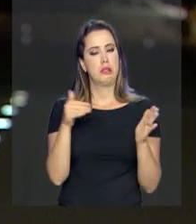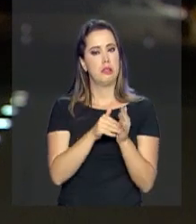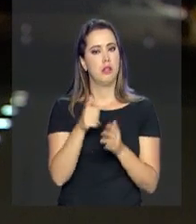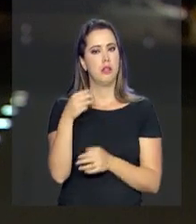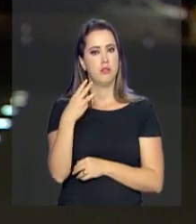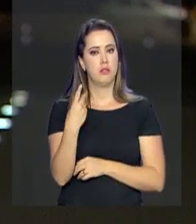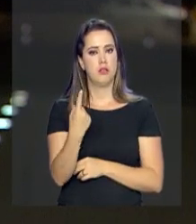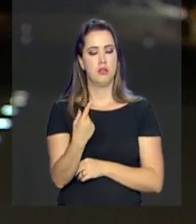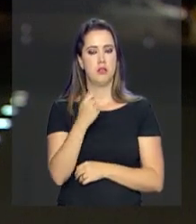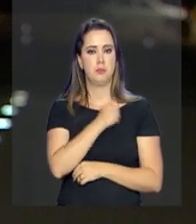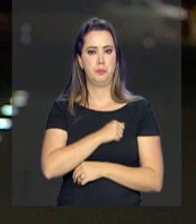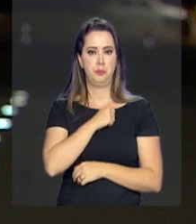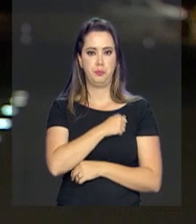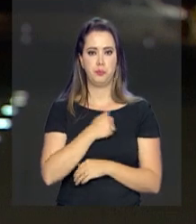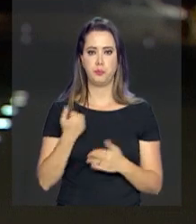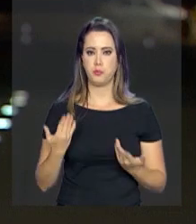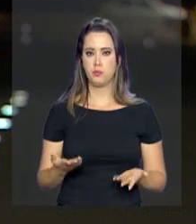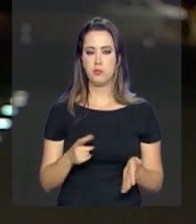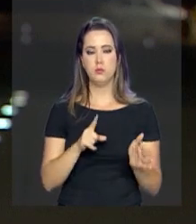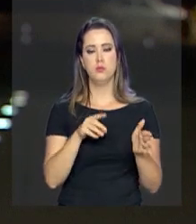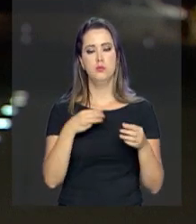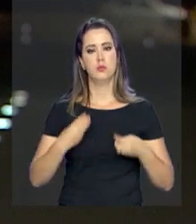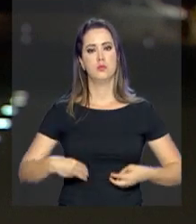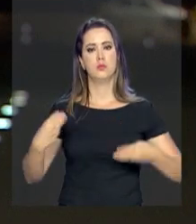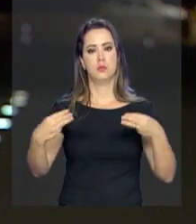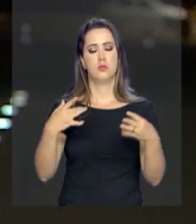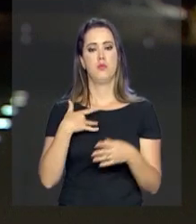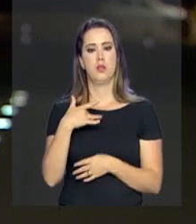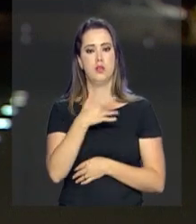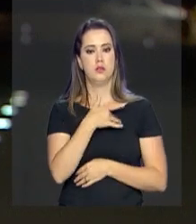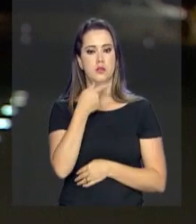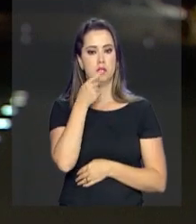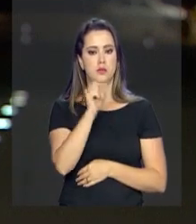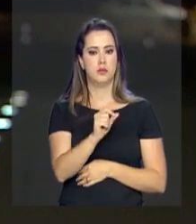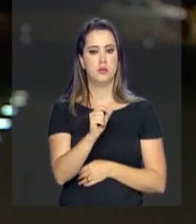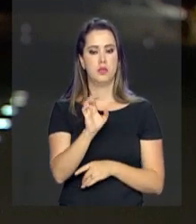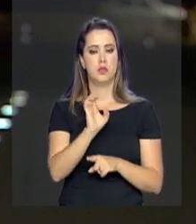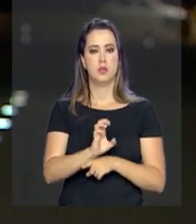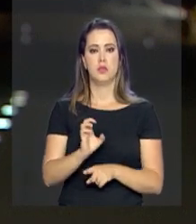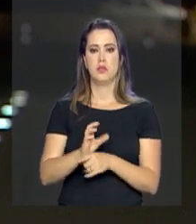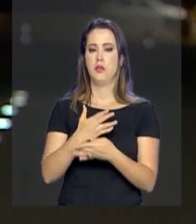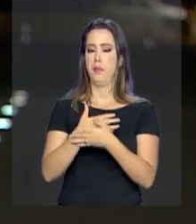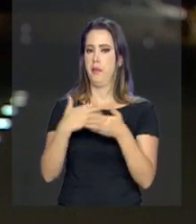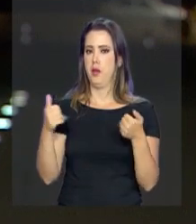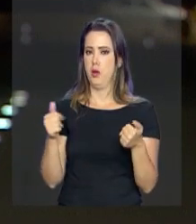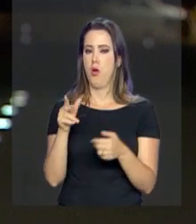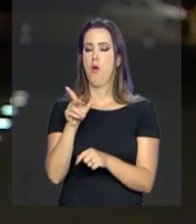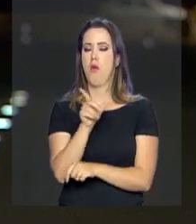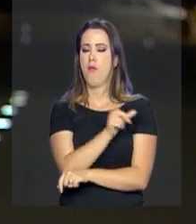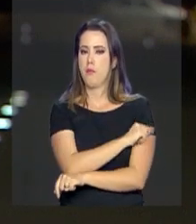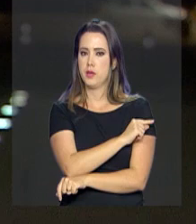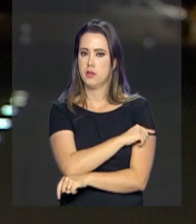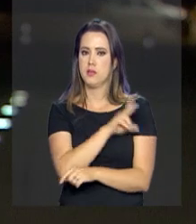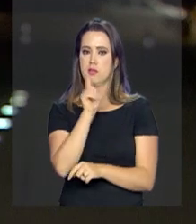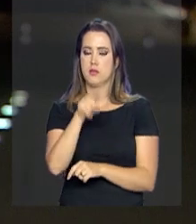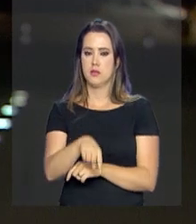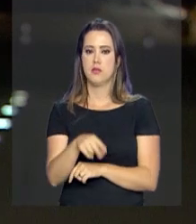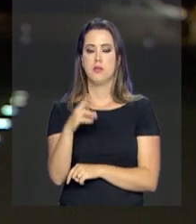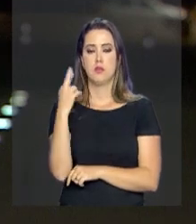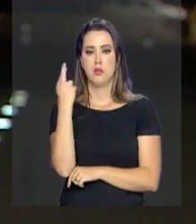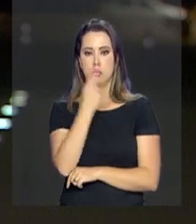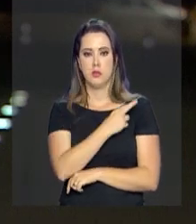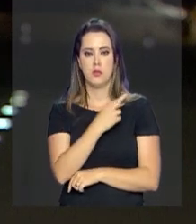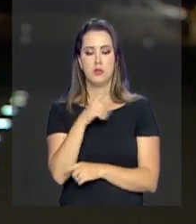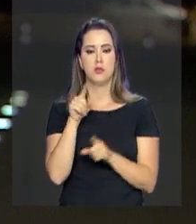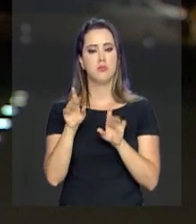dia 31 de agosto segundo o ministério da saúde os estados com melhor cobertura vacinal até o momento são rondônia